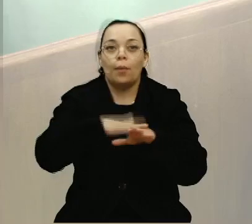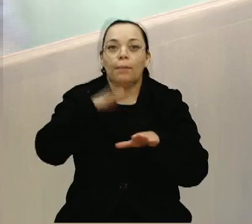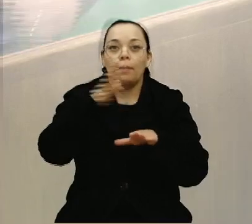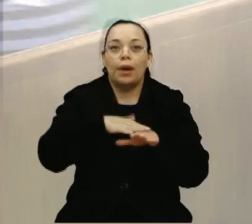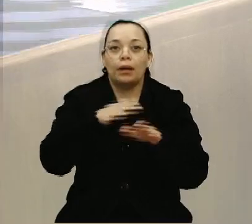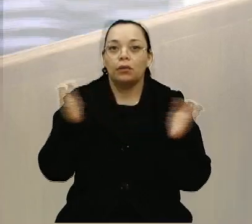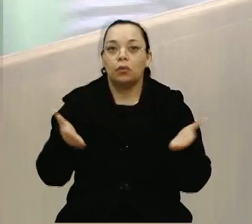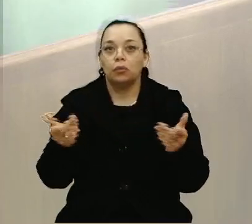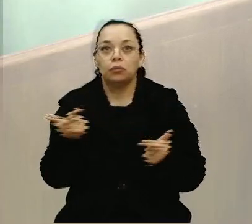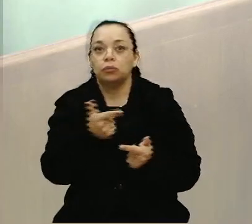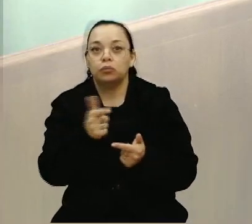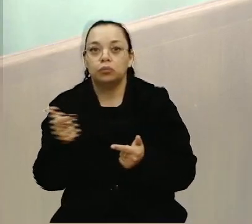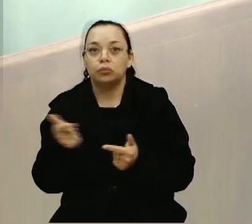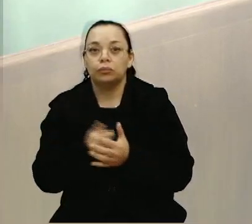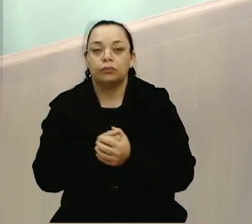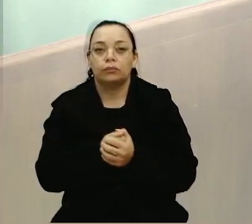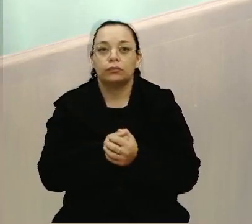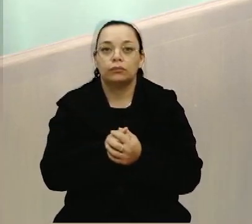não tem.